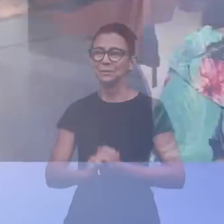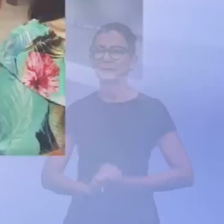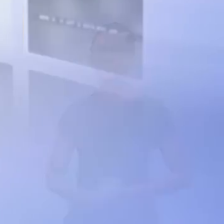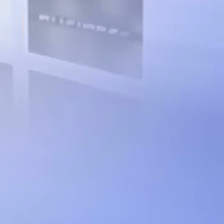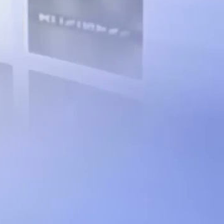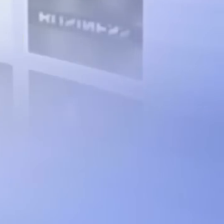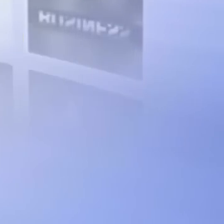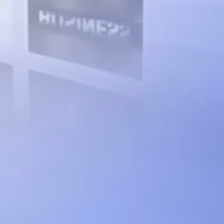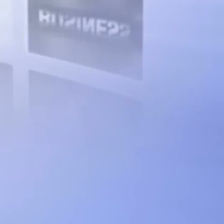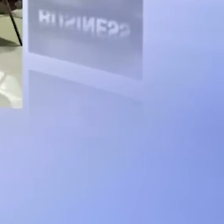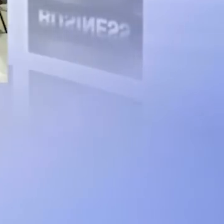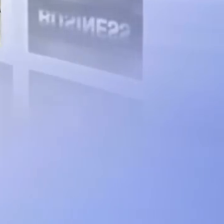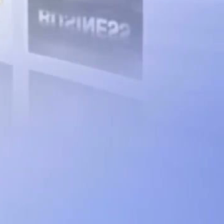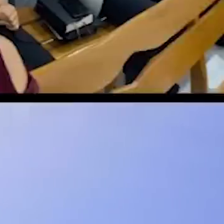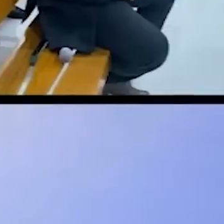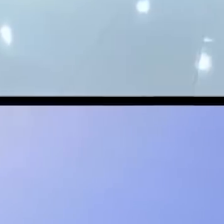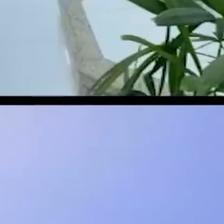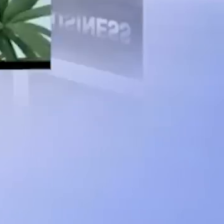ar!